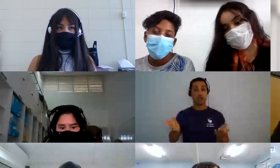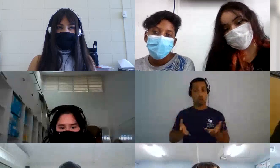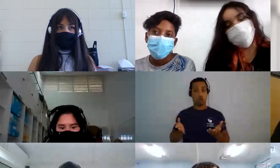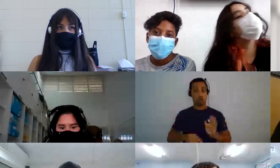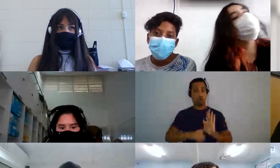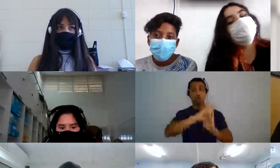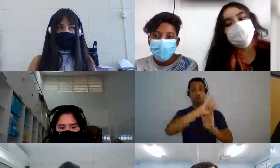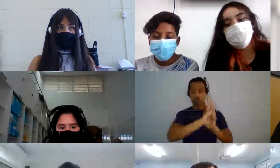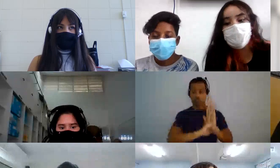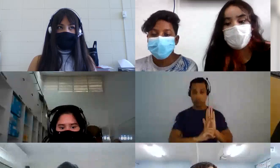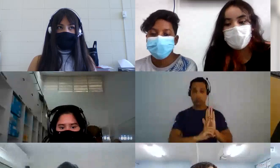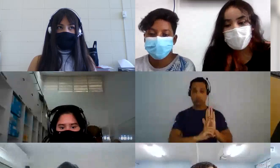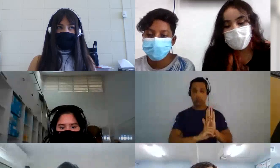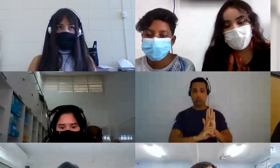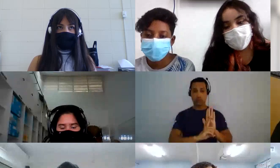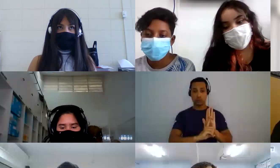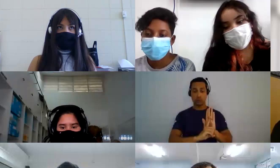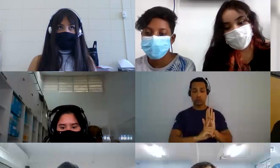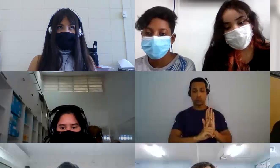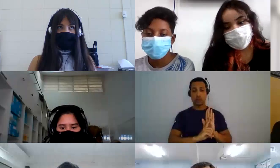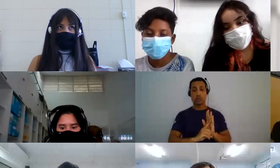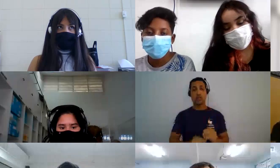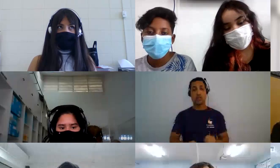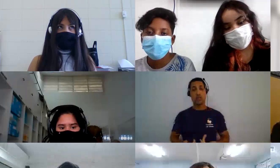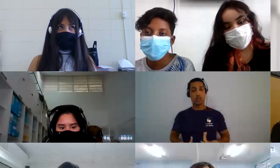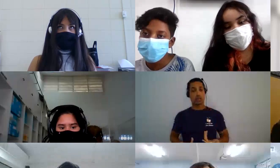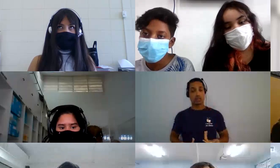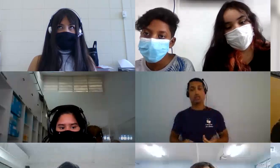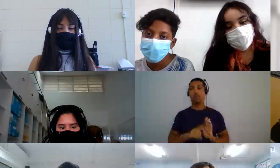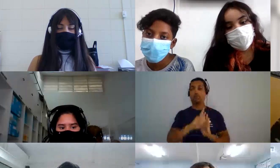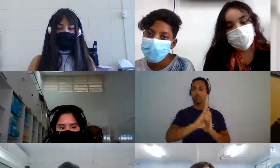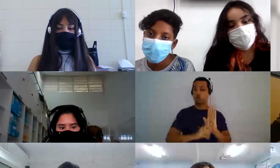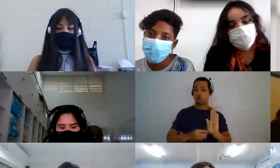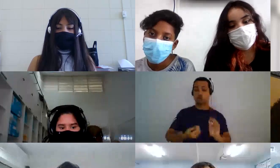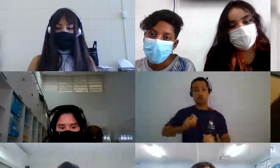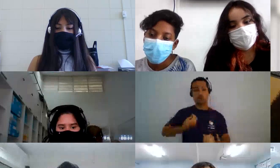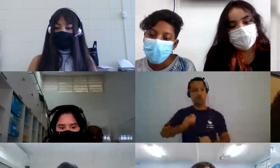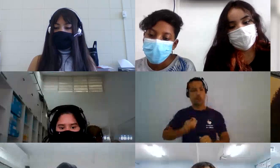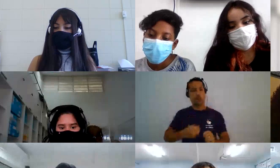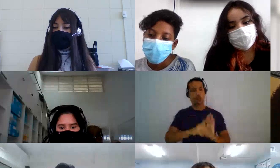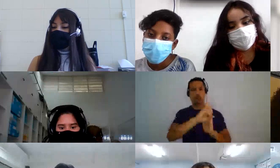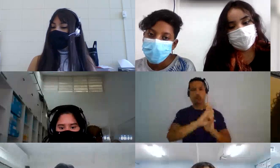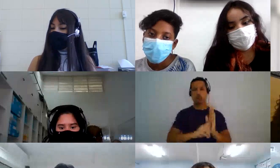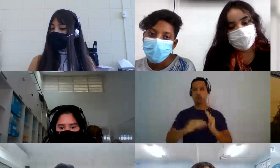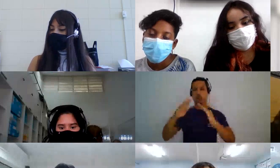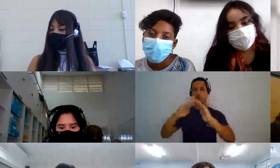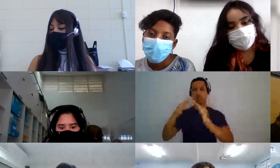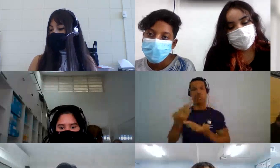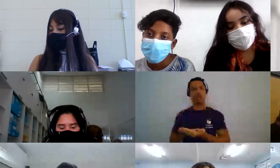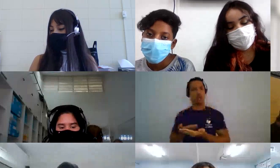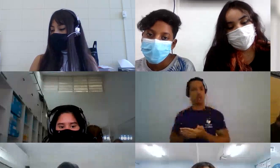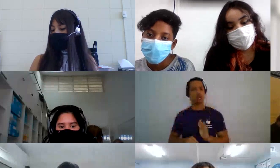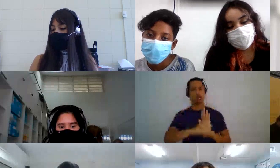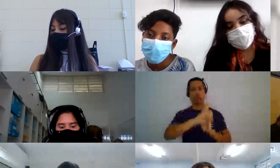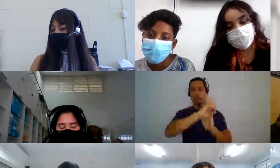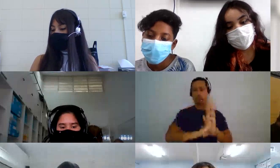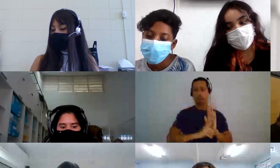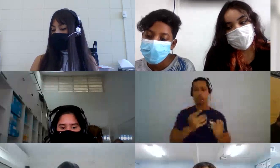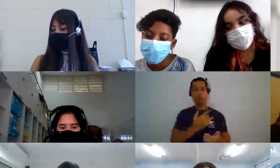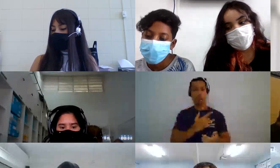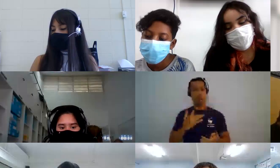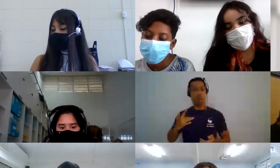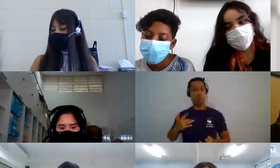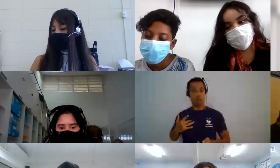Isso é um direito fundamental. Assim como você tem direito à vida, tem direito à escola, tem direito à saúde, você